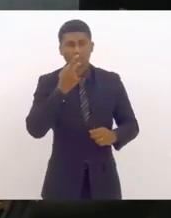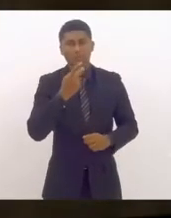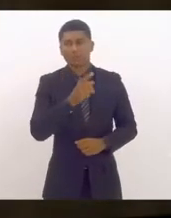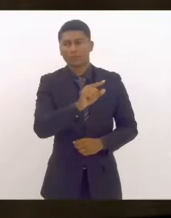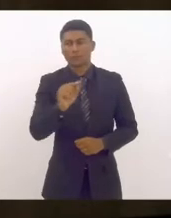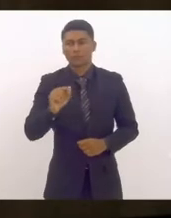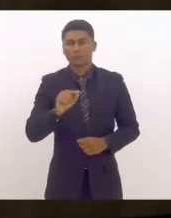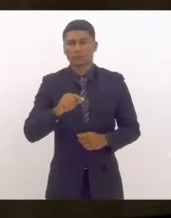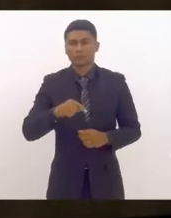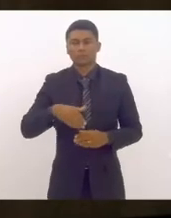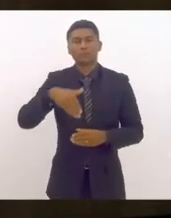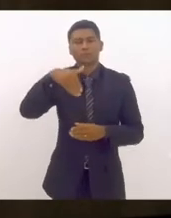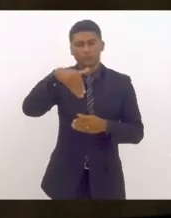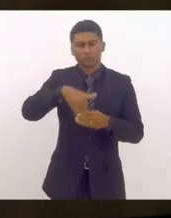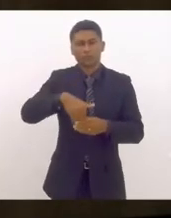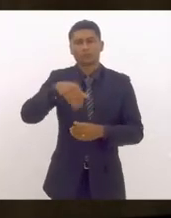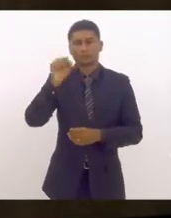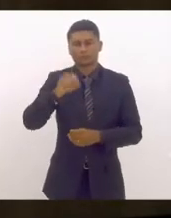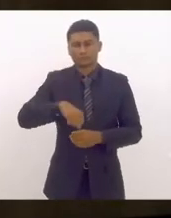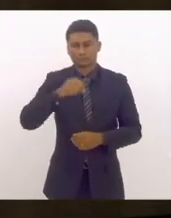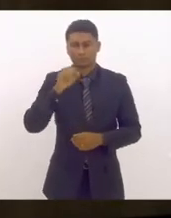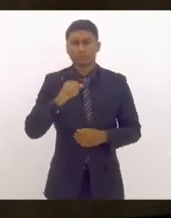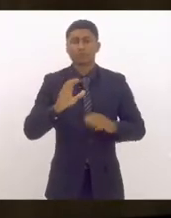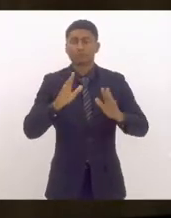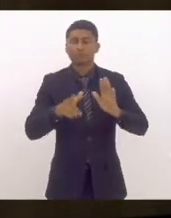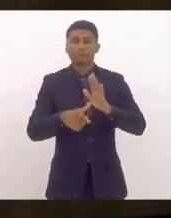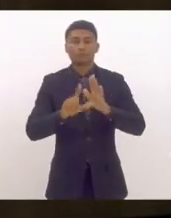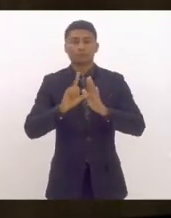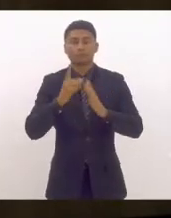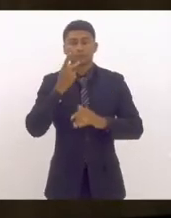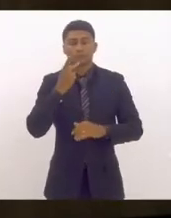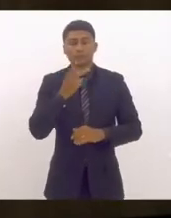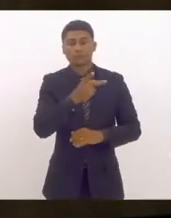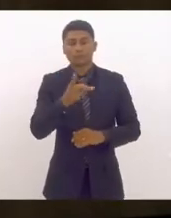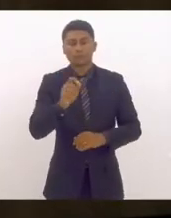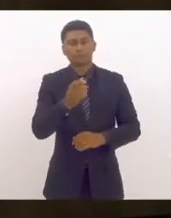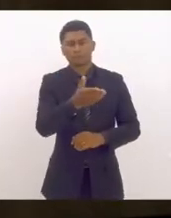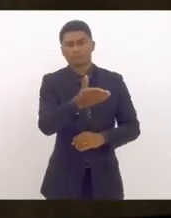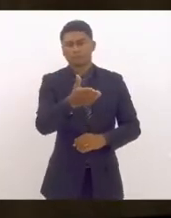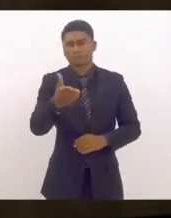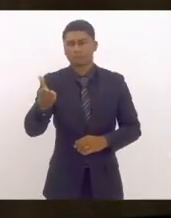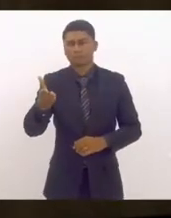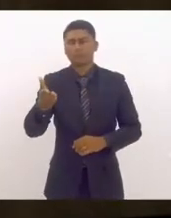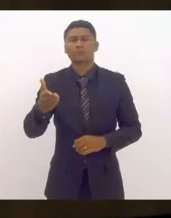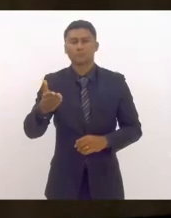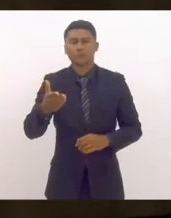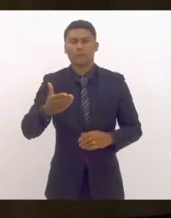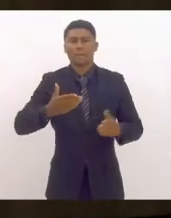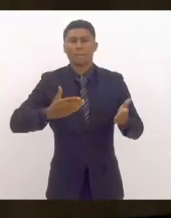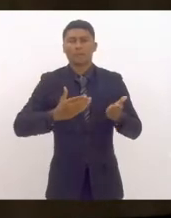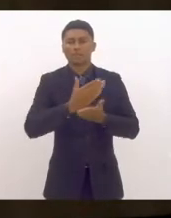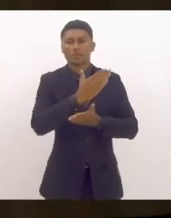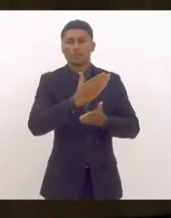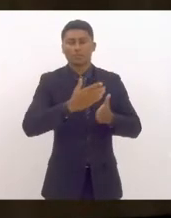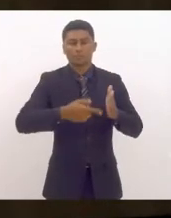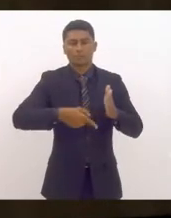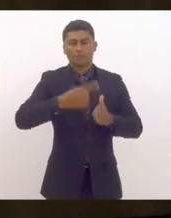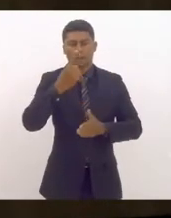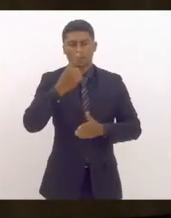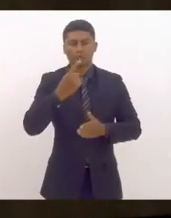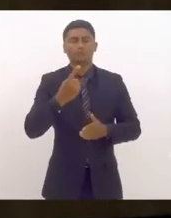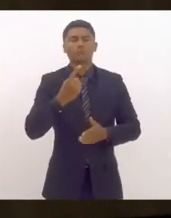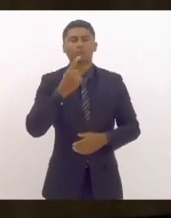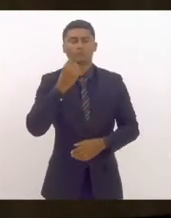de voto favorável. E, antes disso, agradecer aos nossos pares pela aprovação em primeira discussão. É um